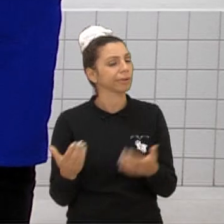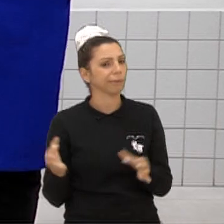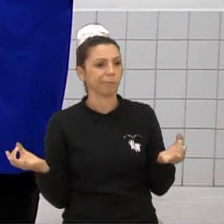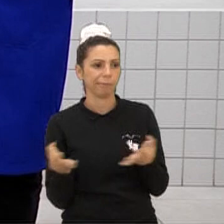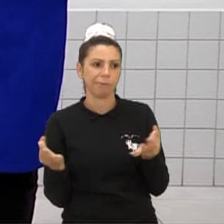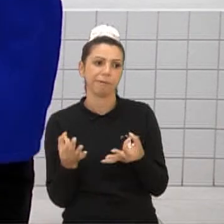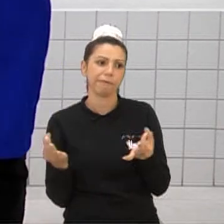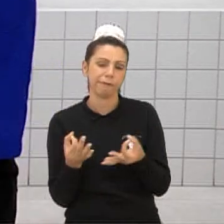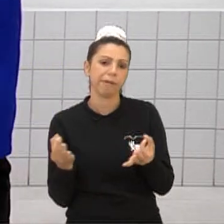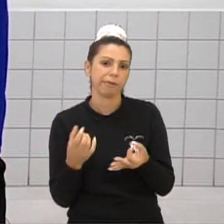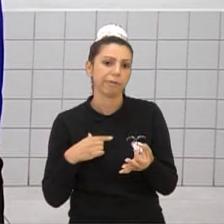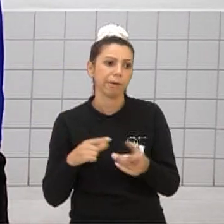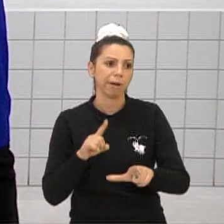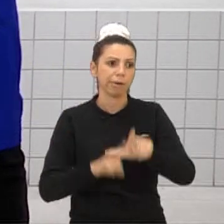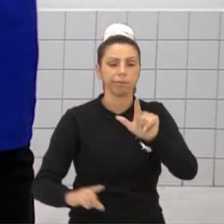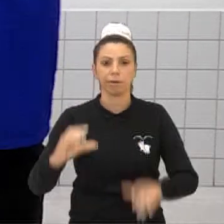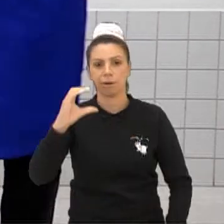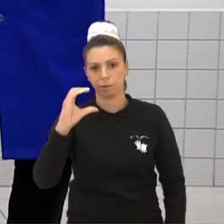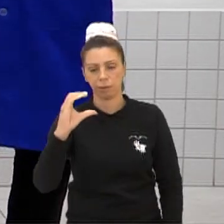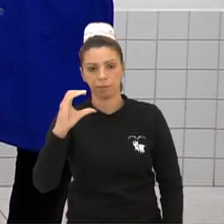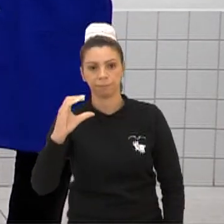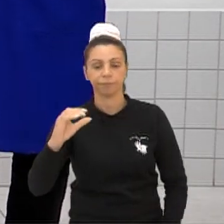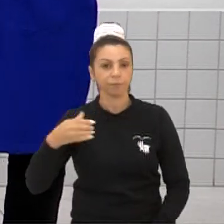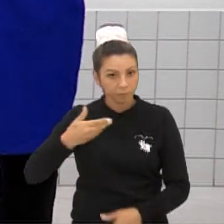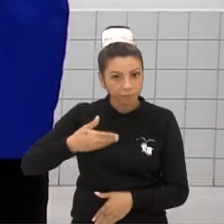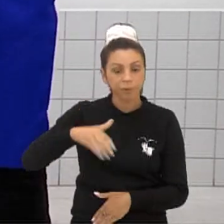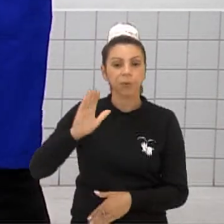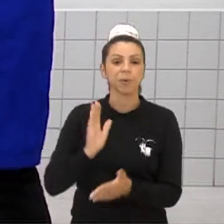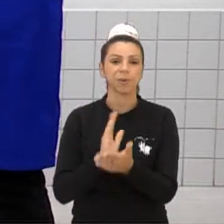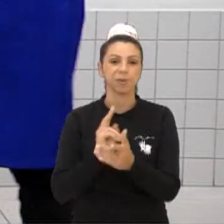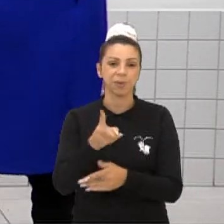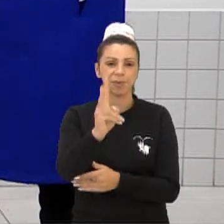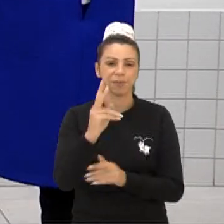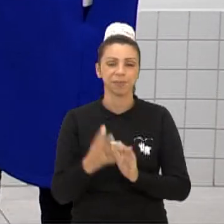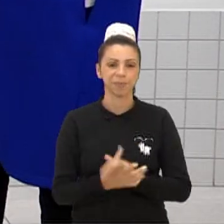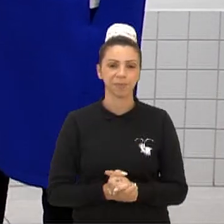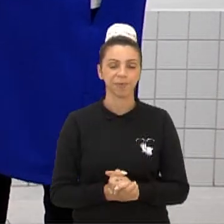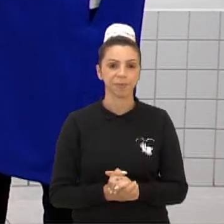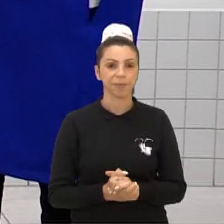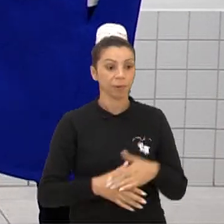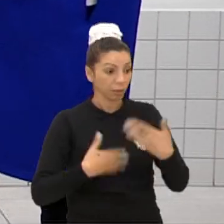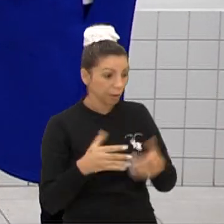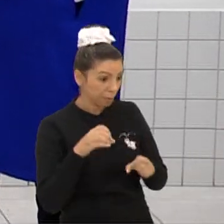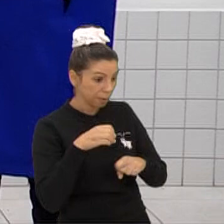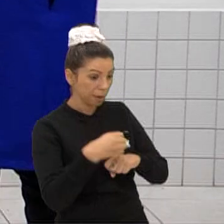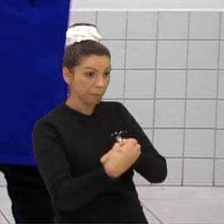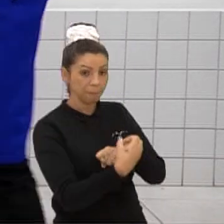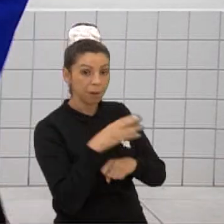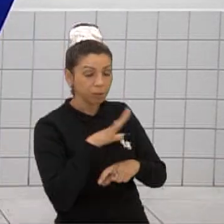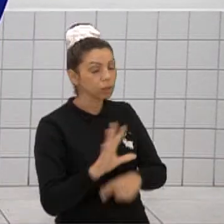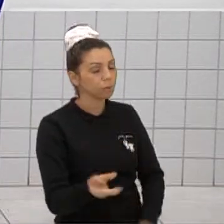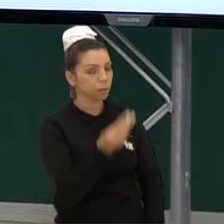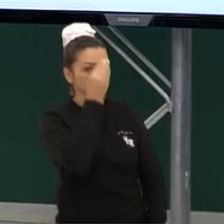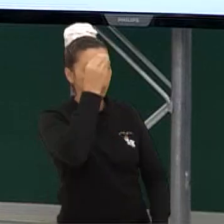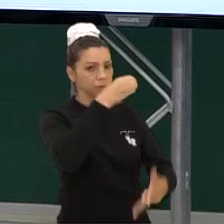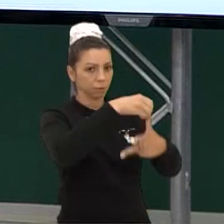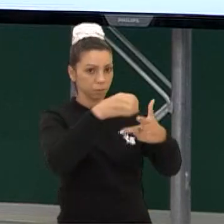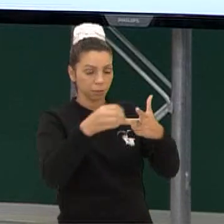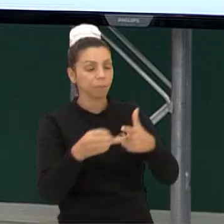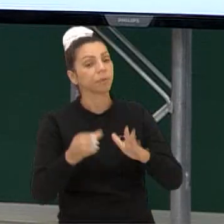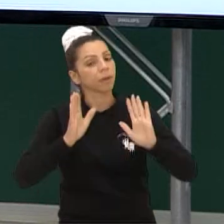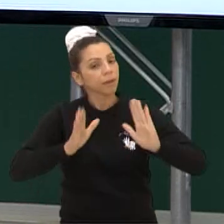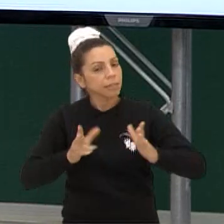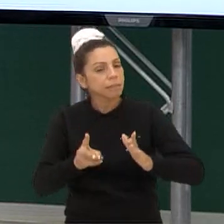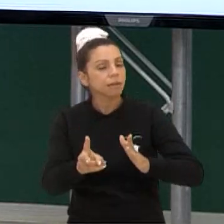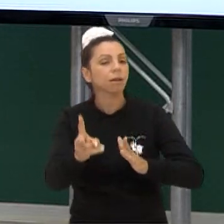que falar, gente. Vamos tocar o barquinho. Certo? Então, essa aqui é uma dica para vocês memorizarem para o Enem. Eu sempre falo para vocês que